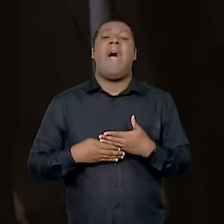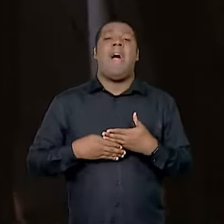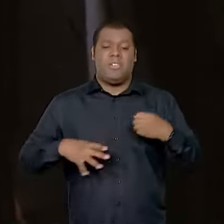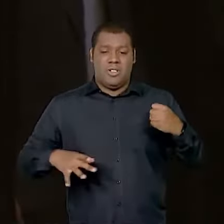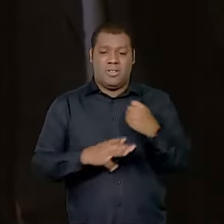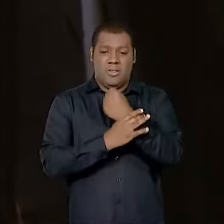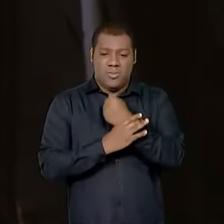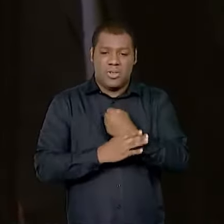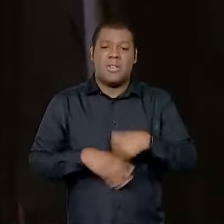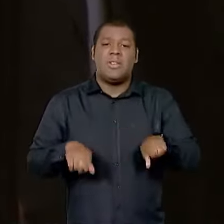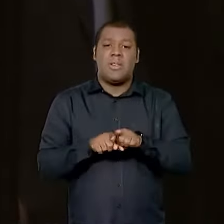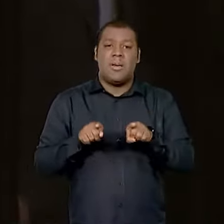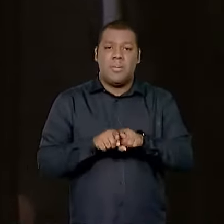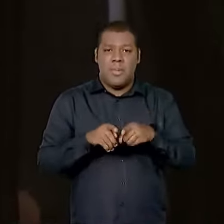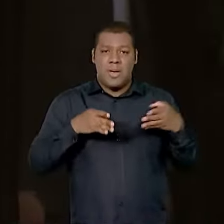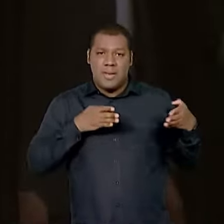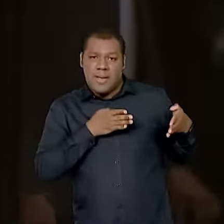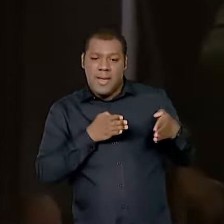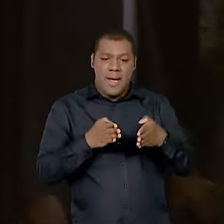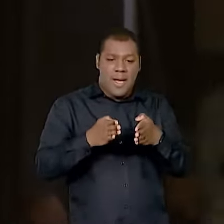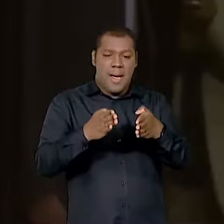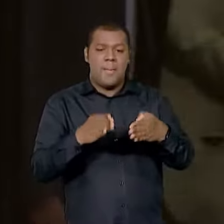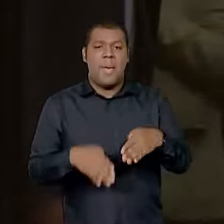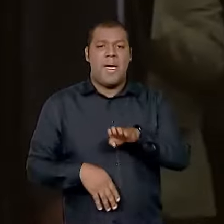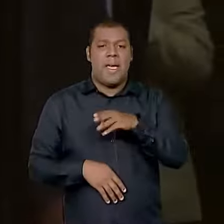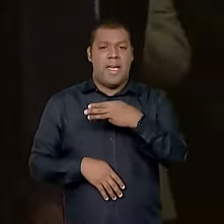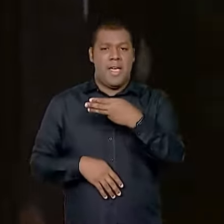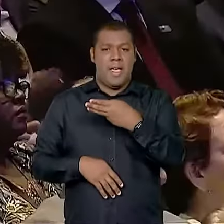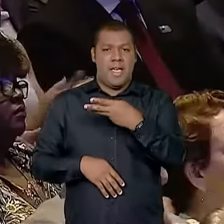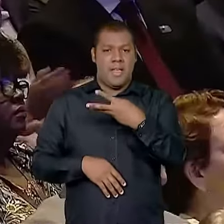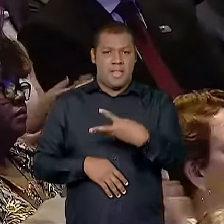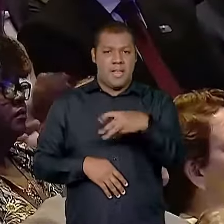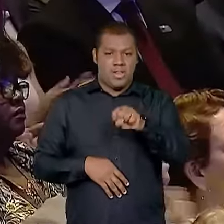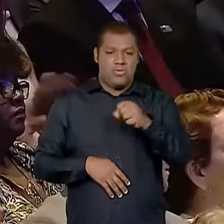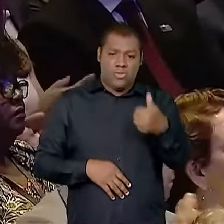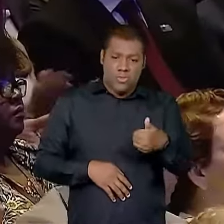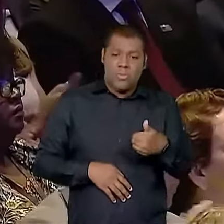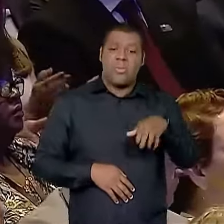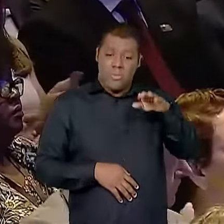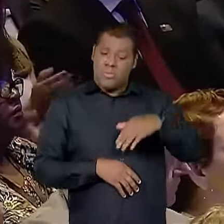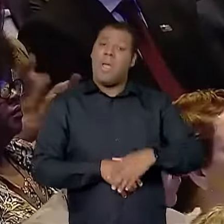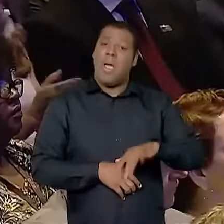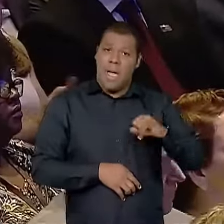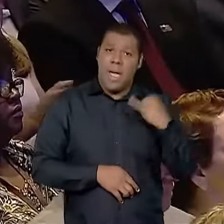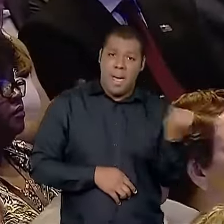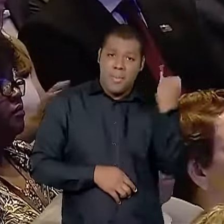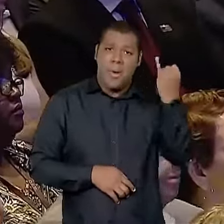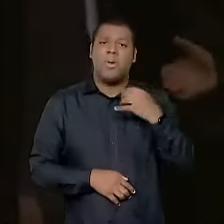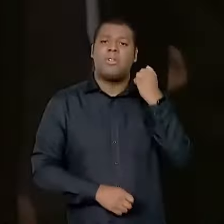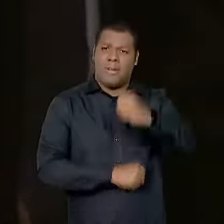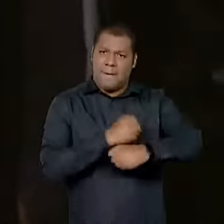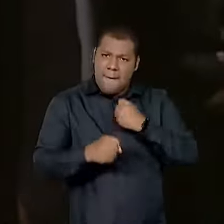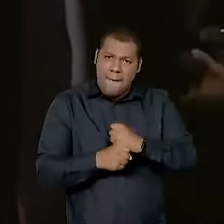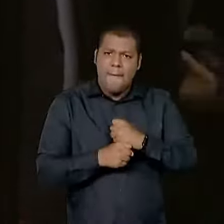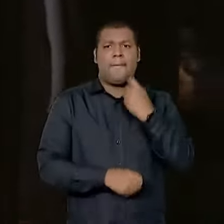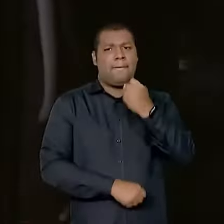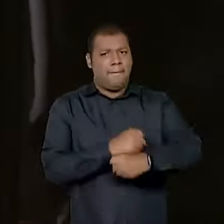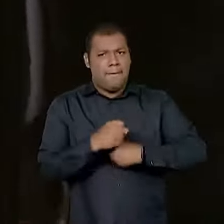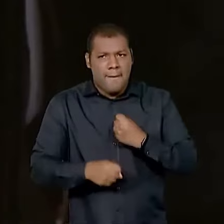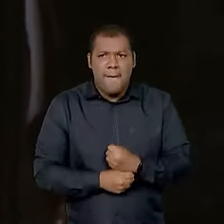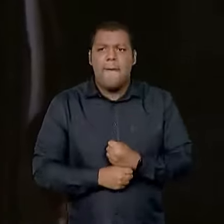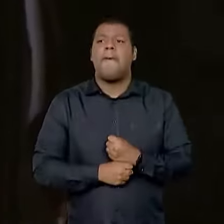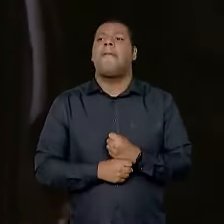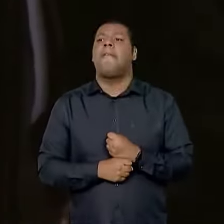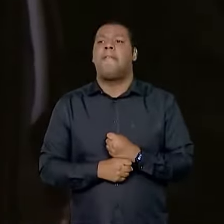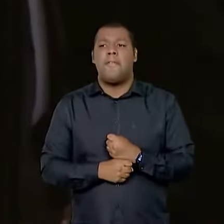BR-381, passa a ser realmente algo absolutamente prioritário, porque passa ano, sai ano, entra governo,